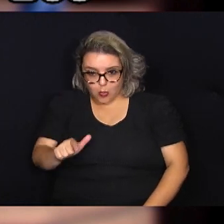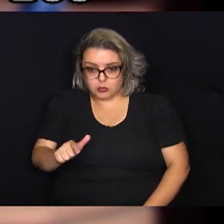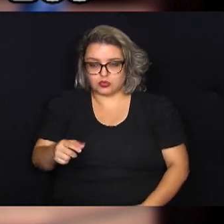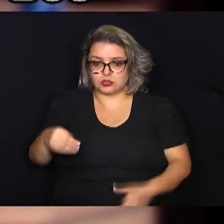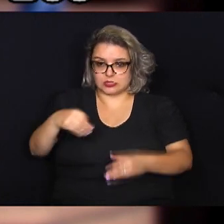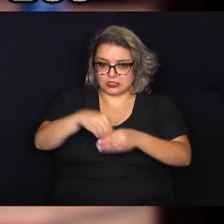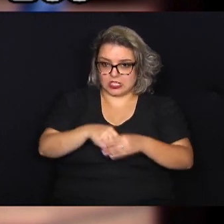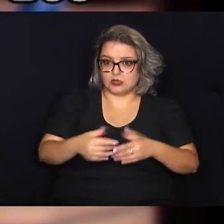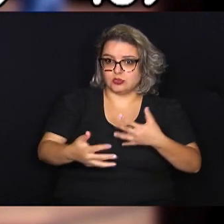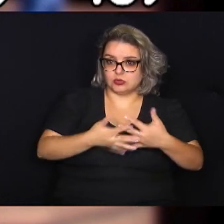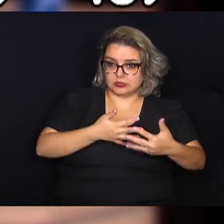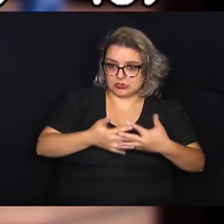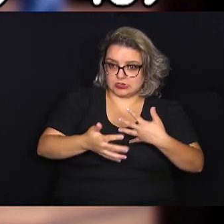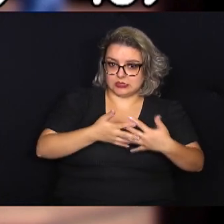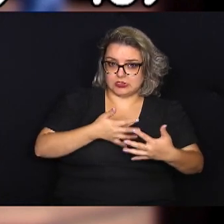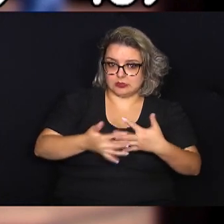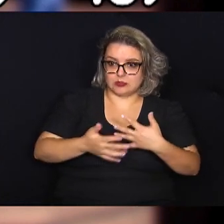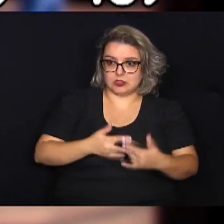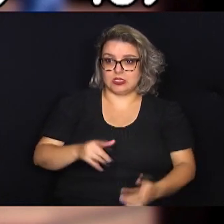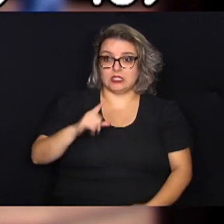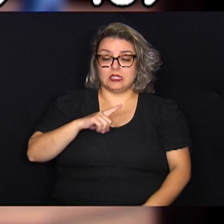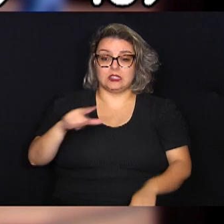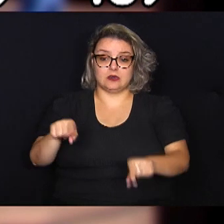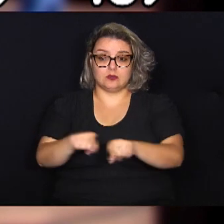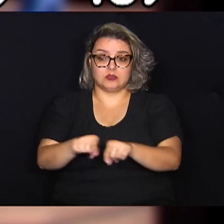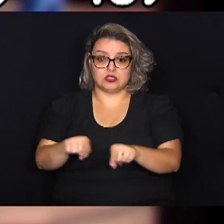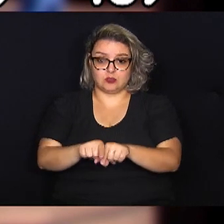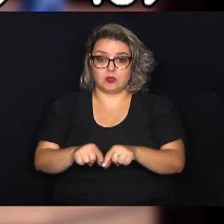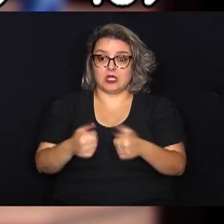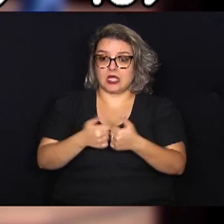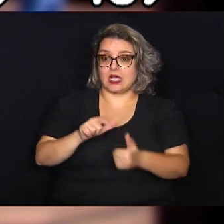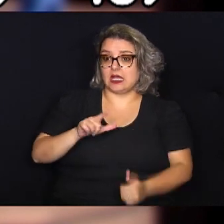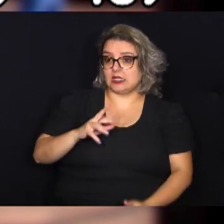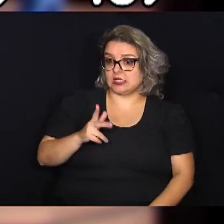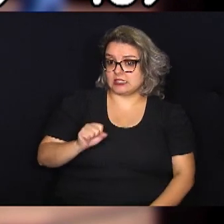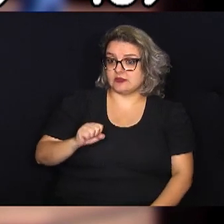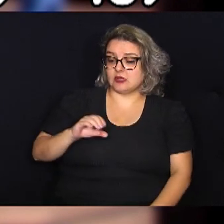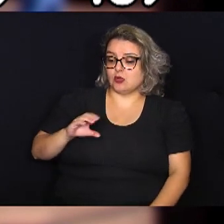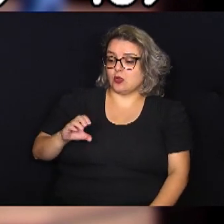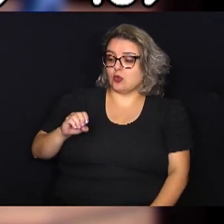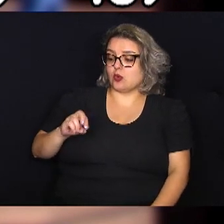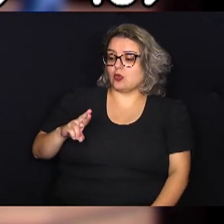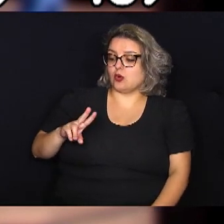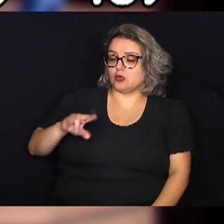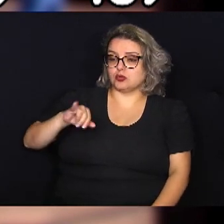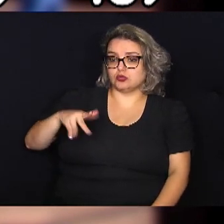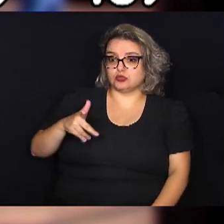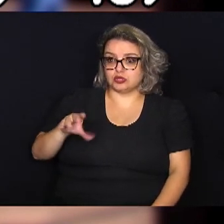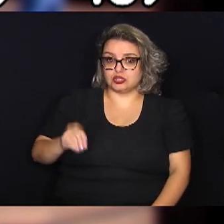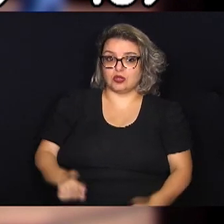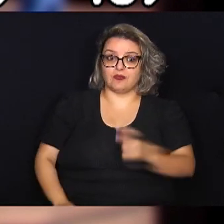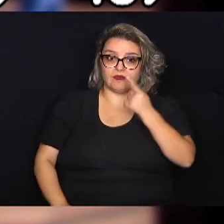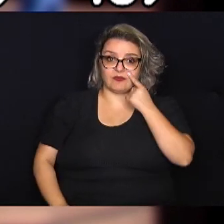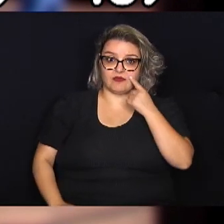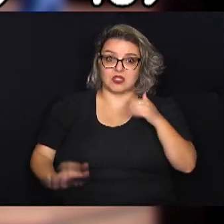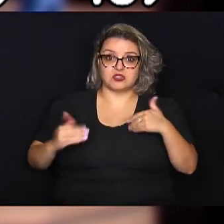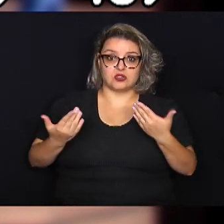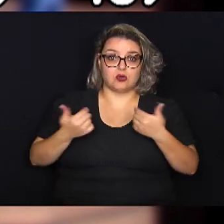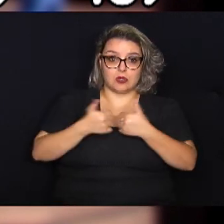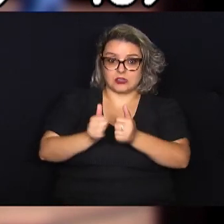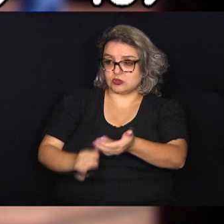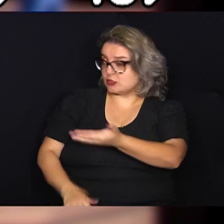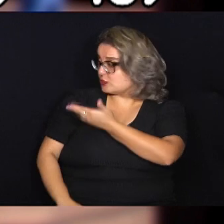do terminal. Nós temos ainda as linhas que fazem o Corujão, que são a 179, 199,